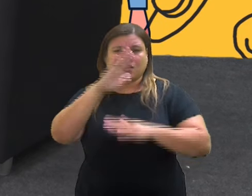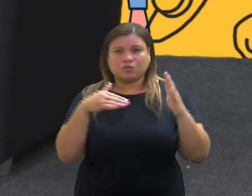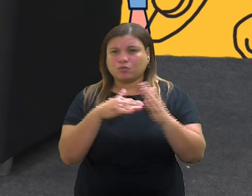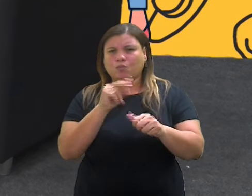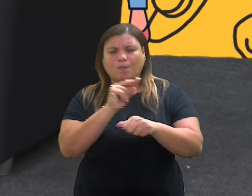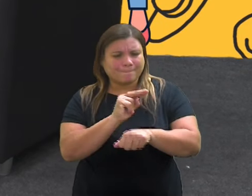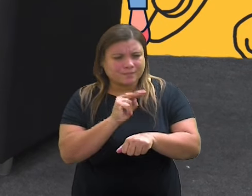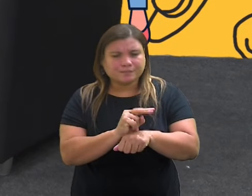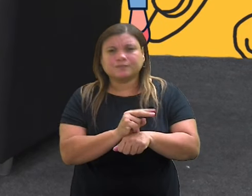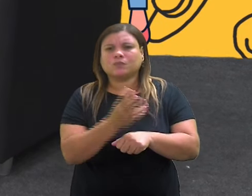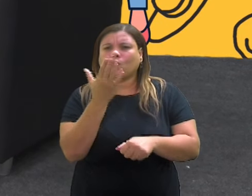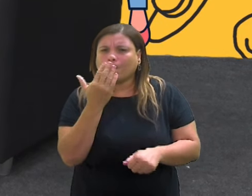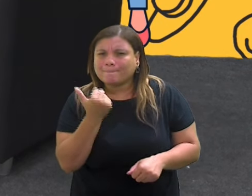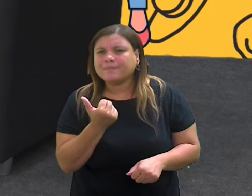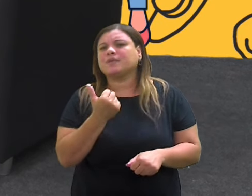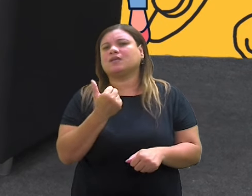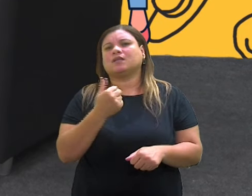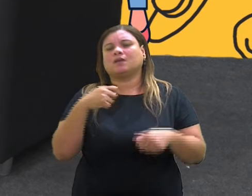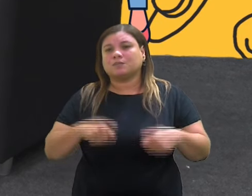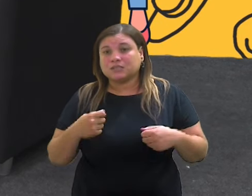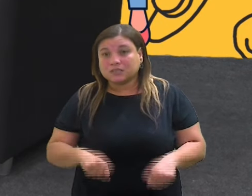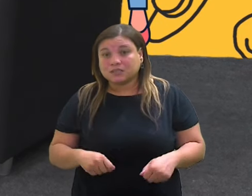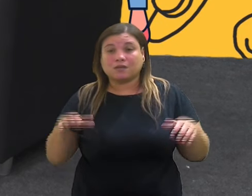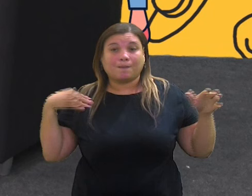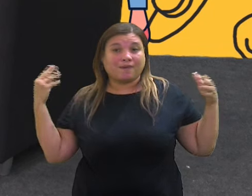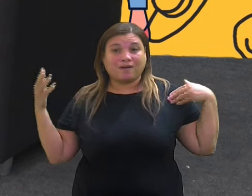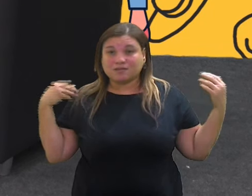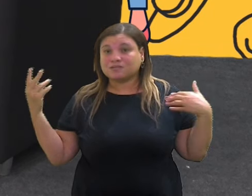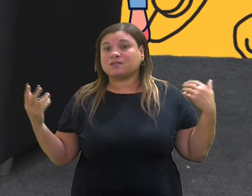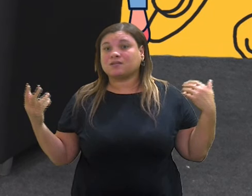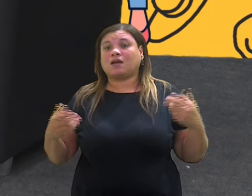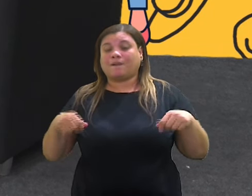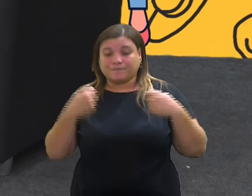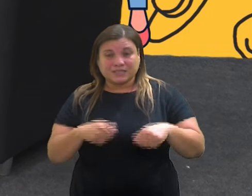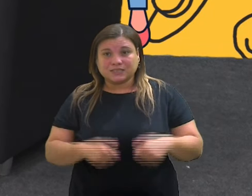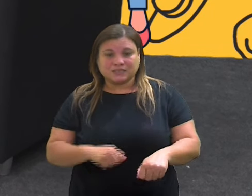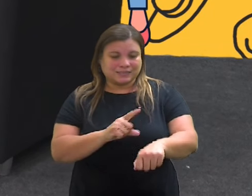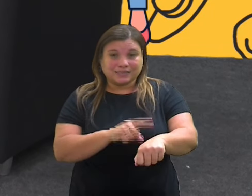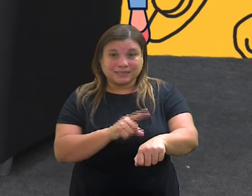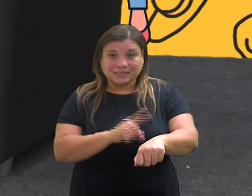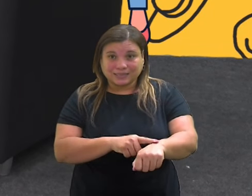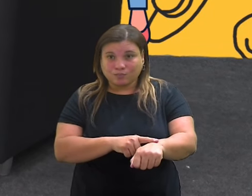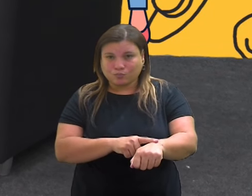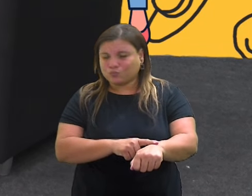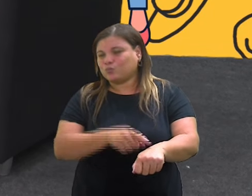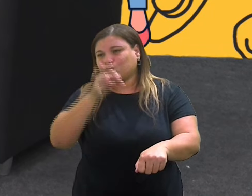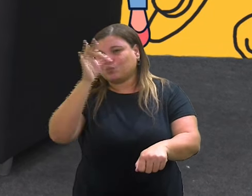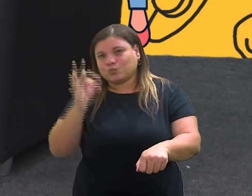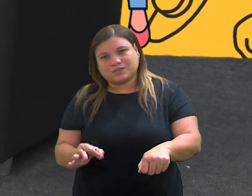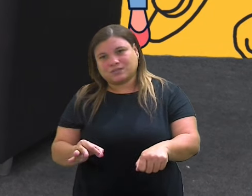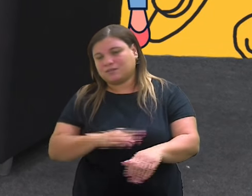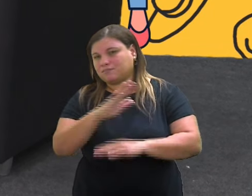gente que não tem tempo, que vive trabalhando e aí deixar o animal também em casa sozinho o tempo todo, não é legal. Então, assim, a pessoa tem que